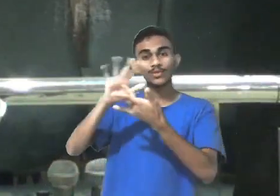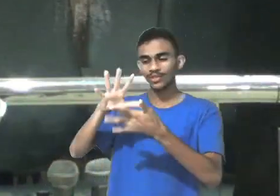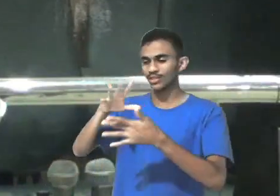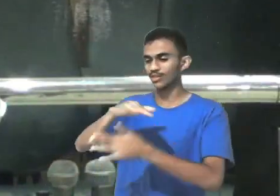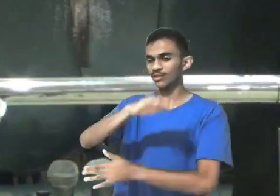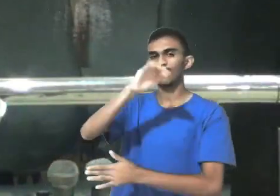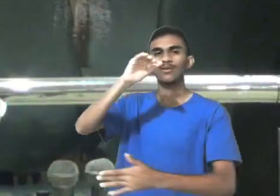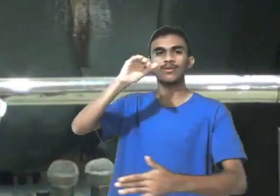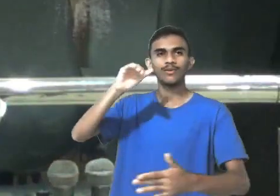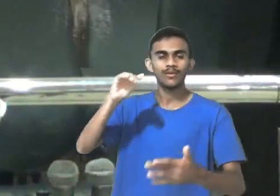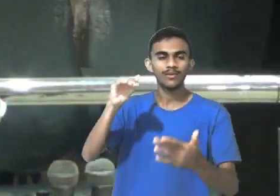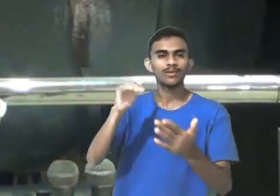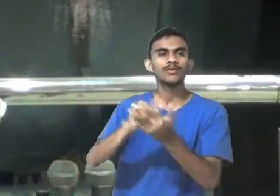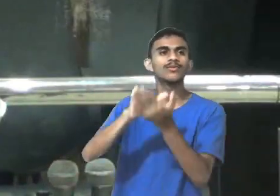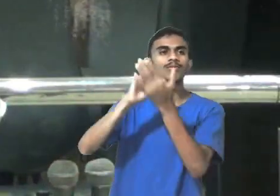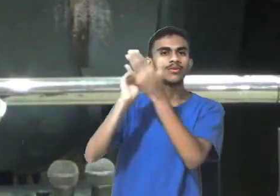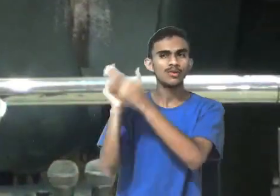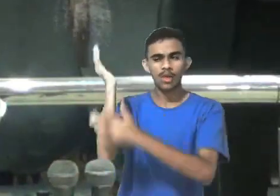Jesus de